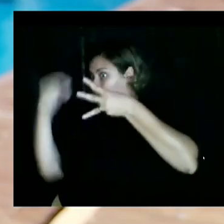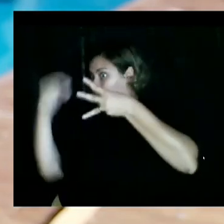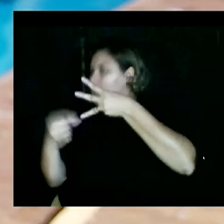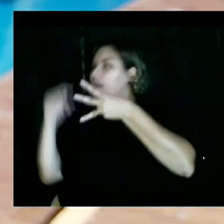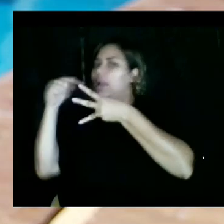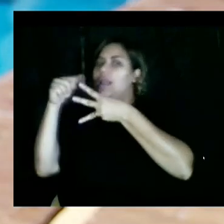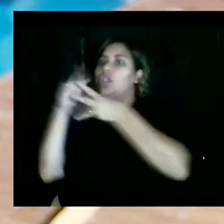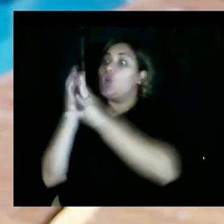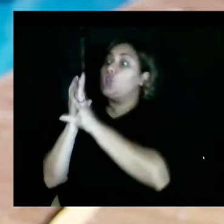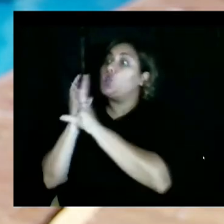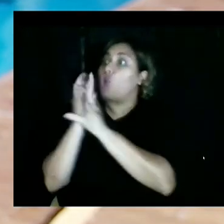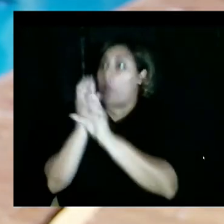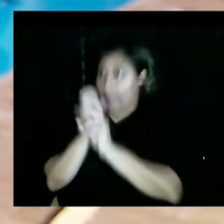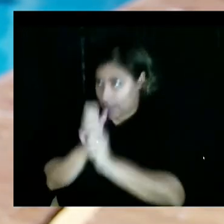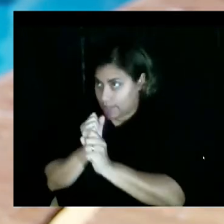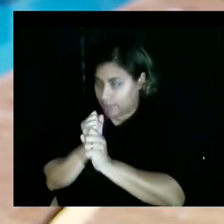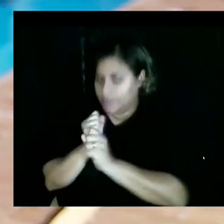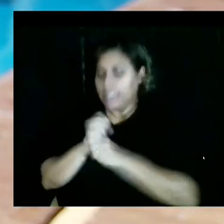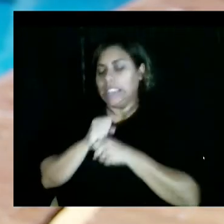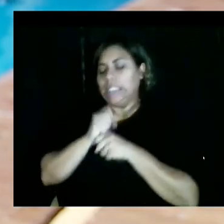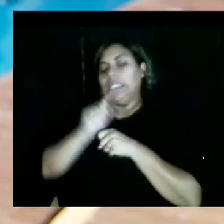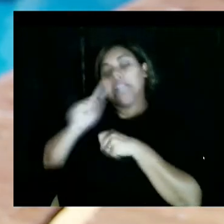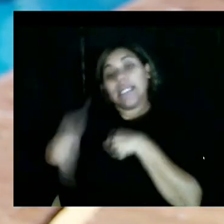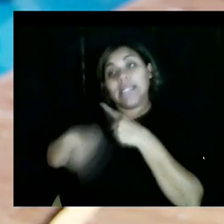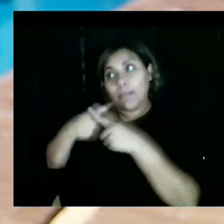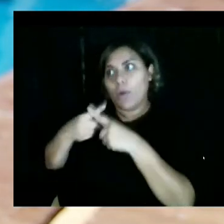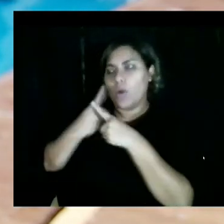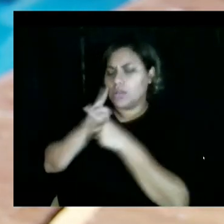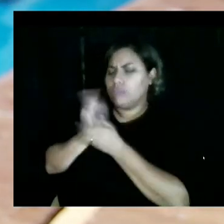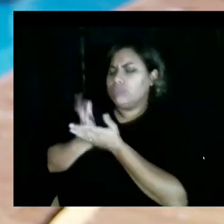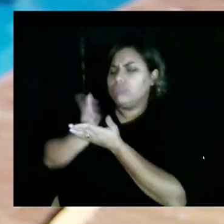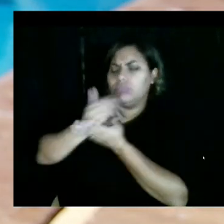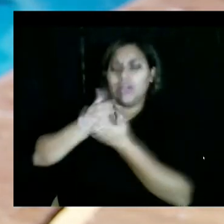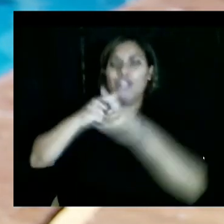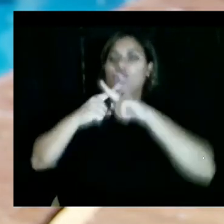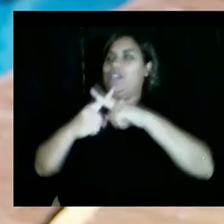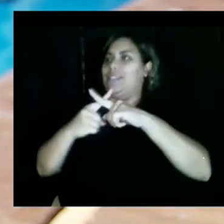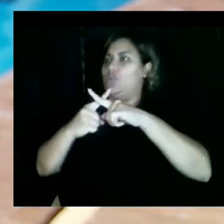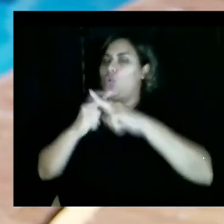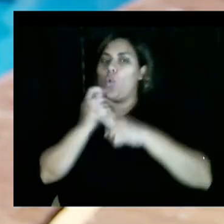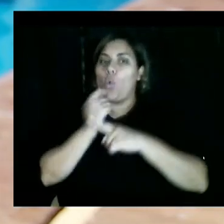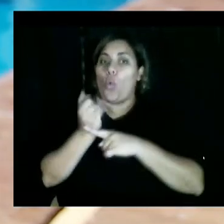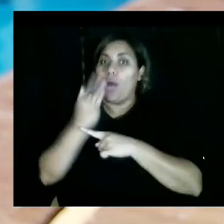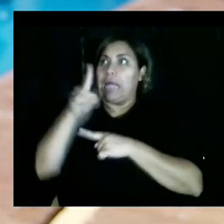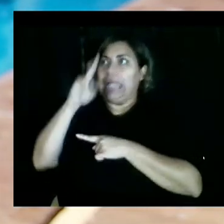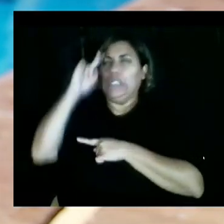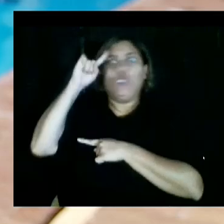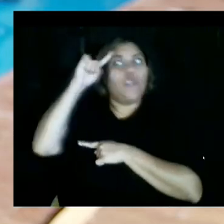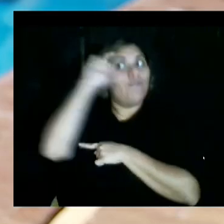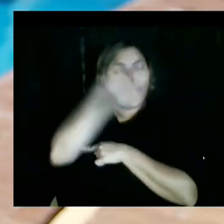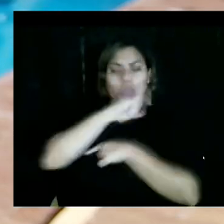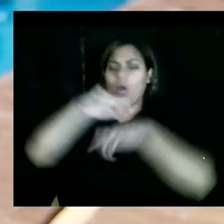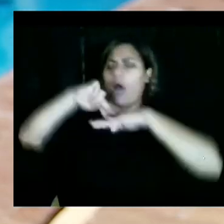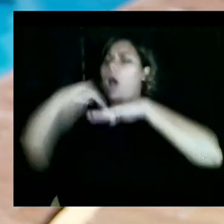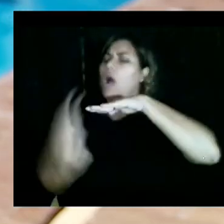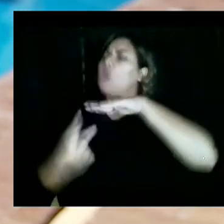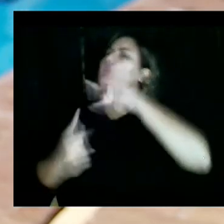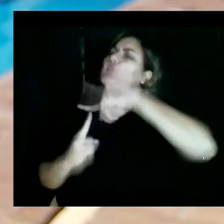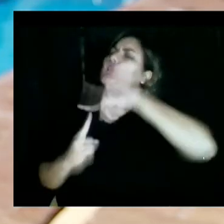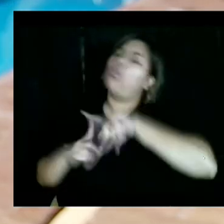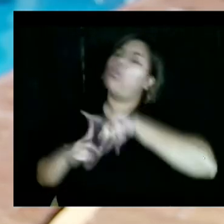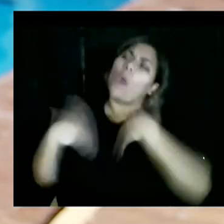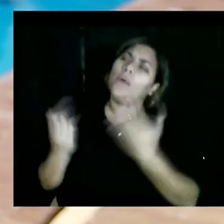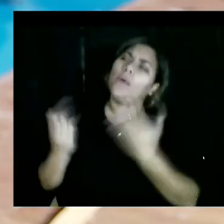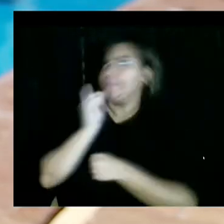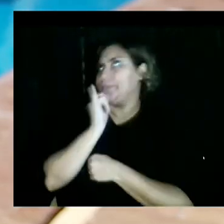somadas, né? E aí multiplicada pelo grau de dificuldade do salto. Ou seja, um salto que é mais